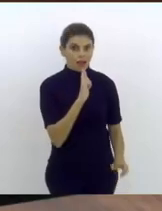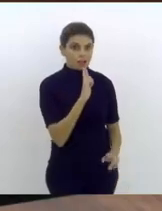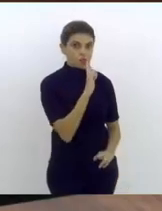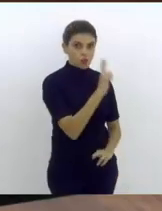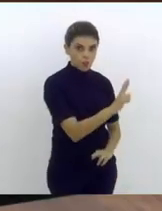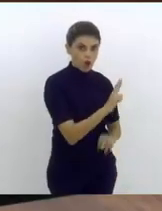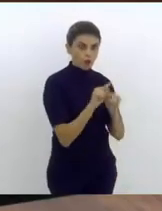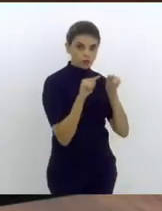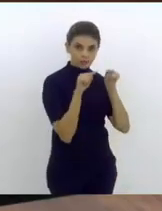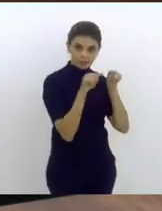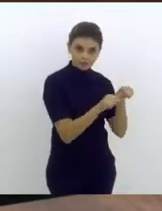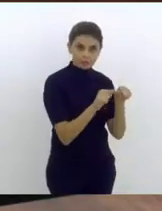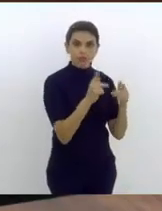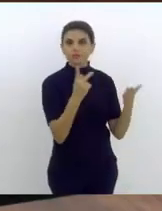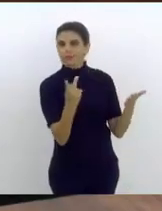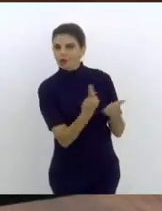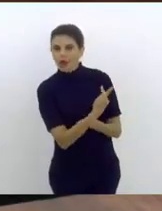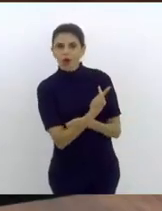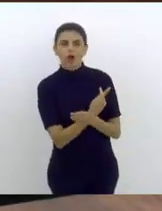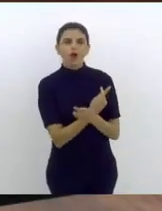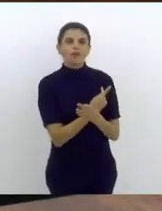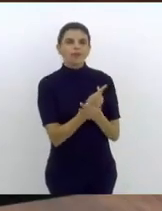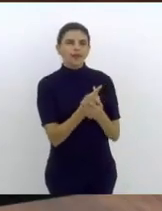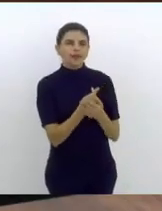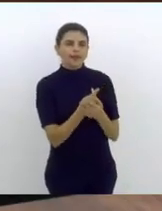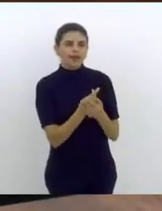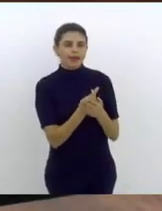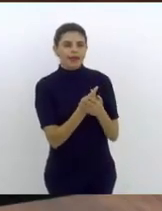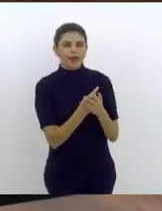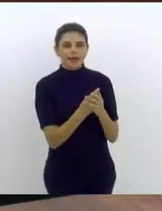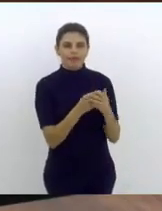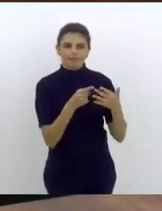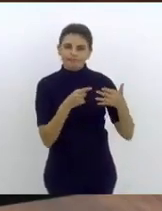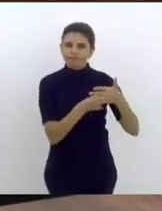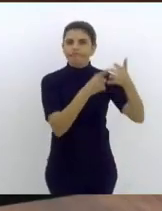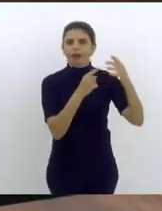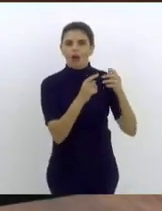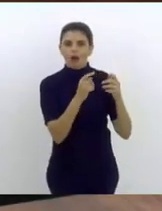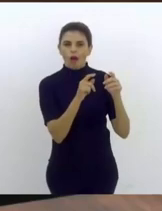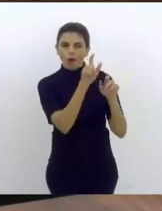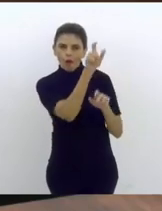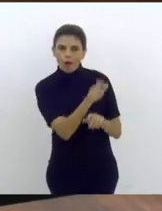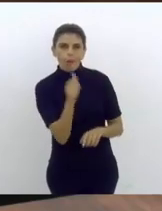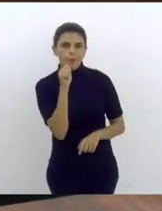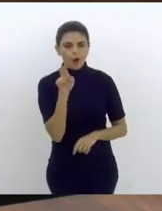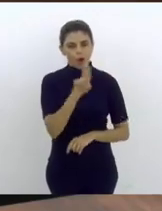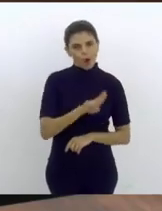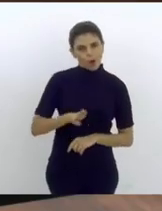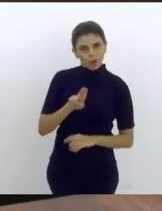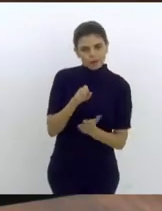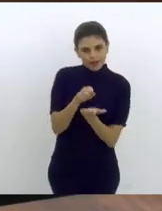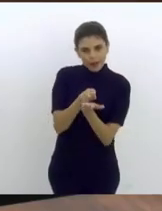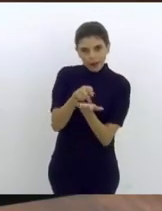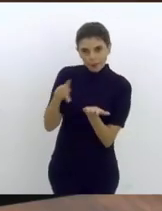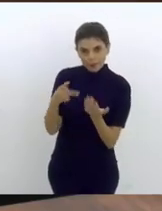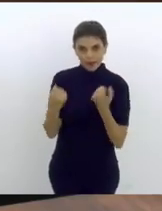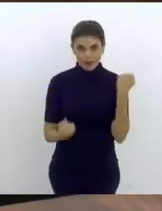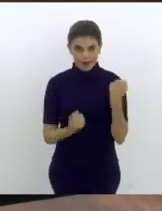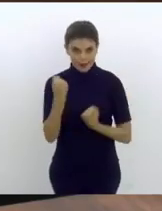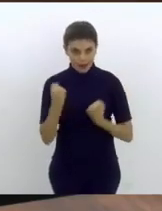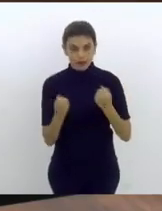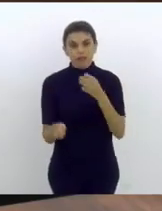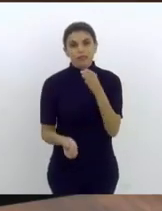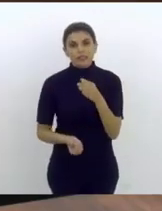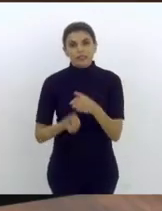a esses casos de assédio no momento que essa mulher tá usando os aplicativos foram